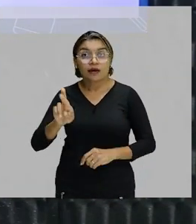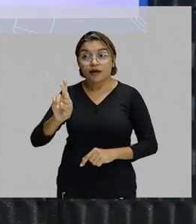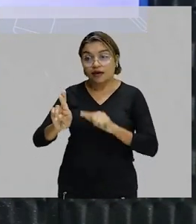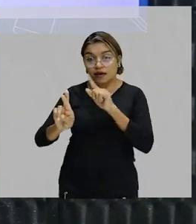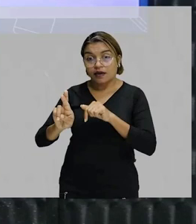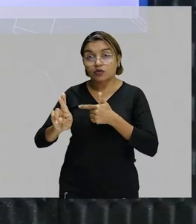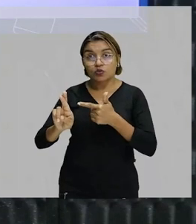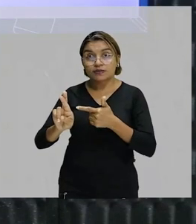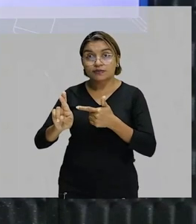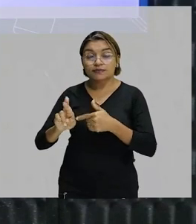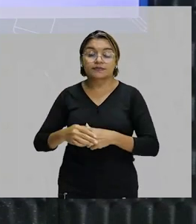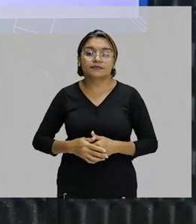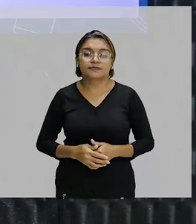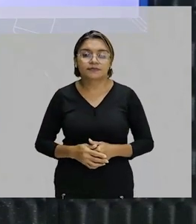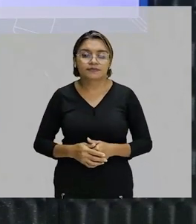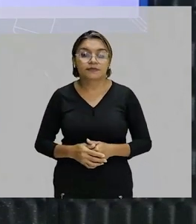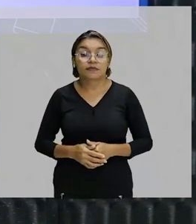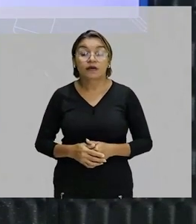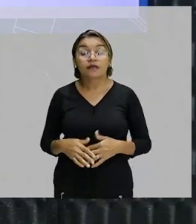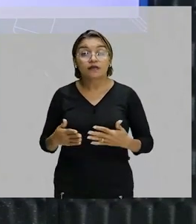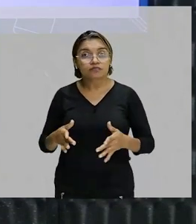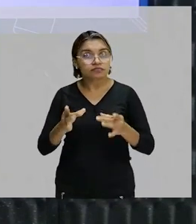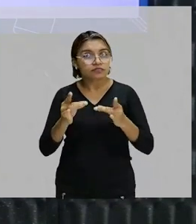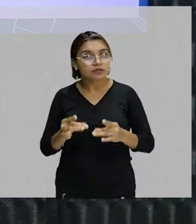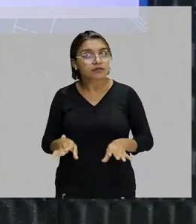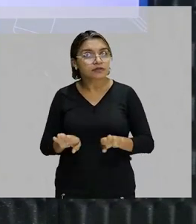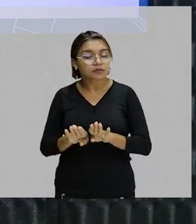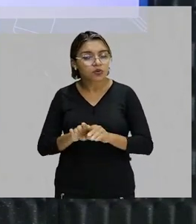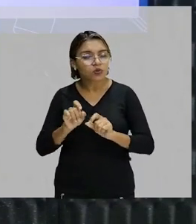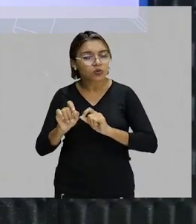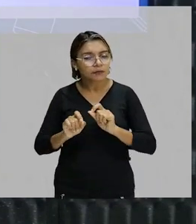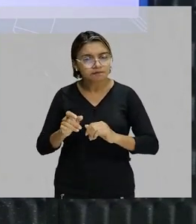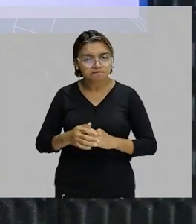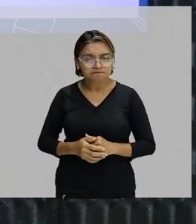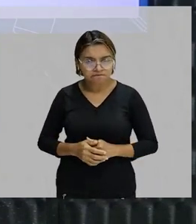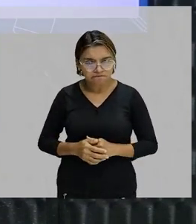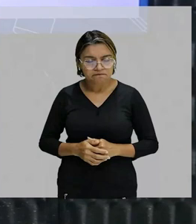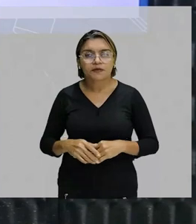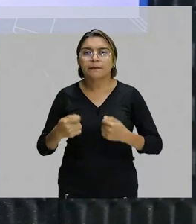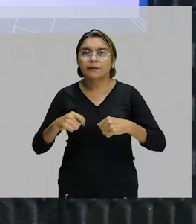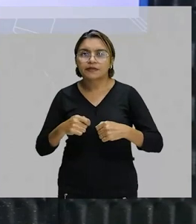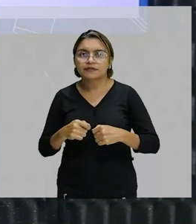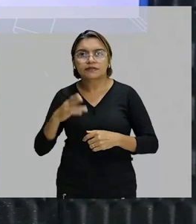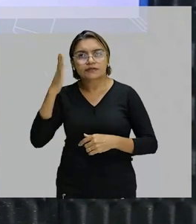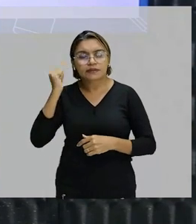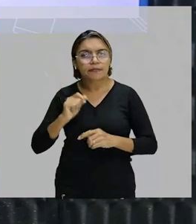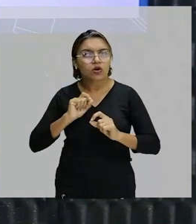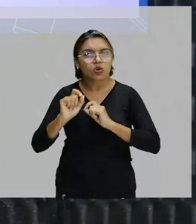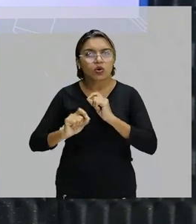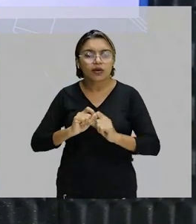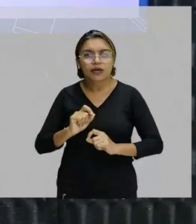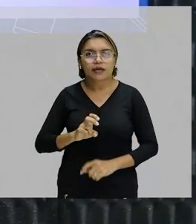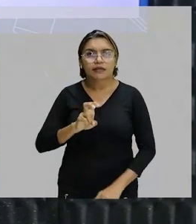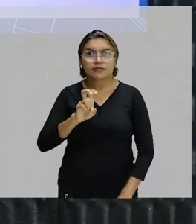vale 2 detalhe eu preciso saber né Qual é o quo termo termo de